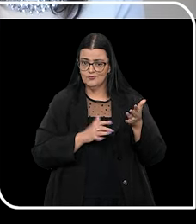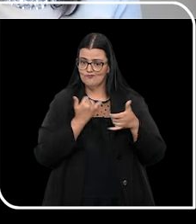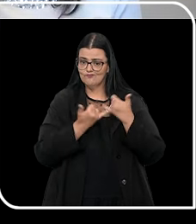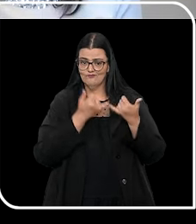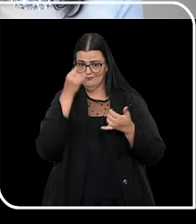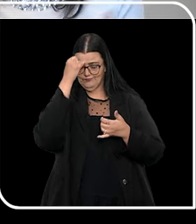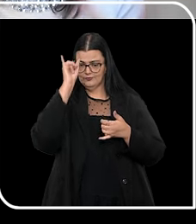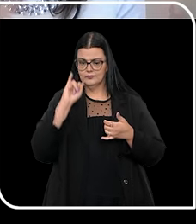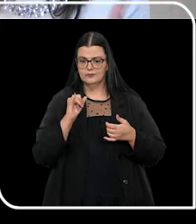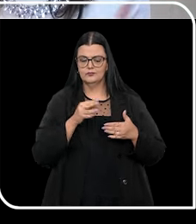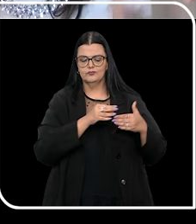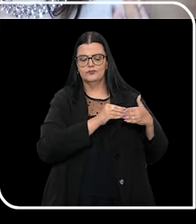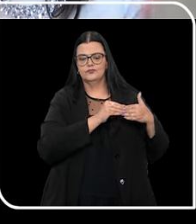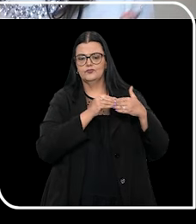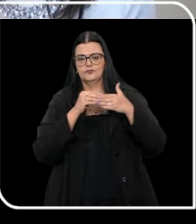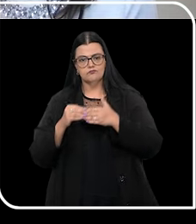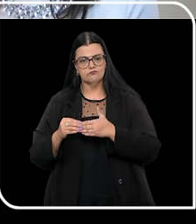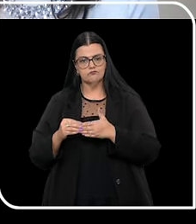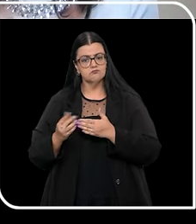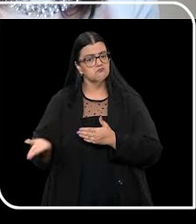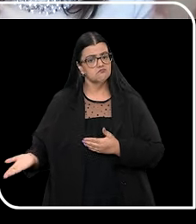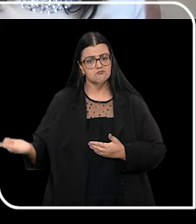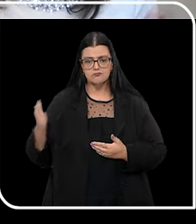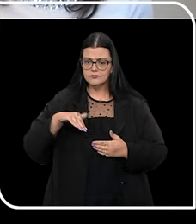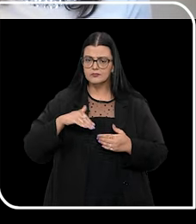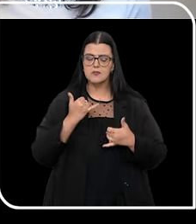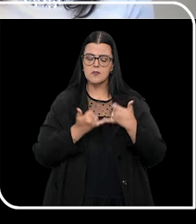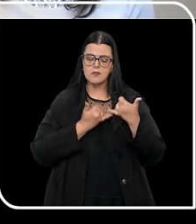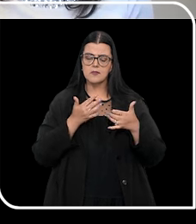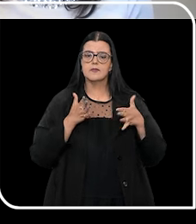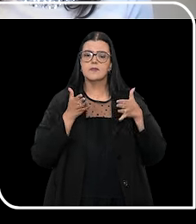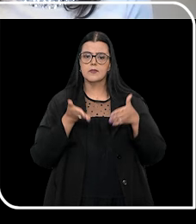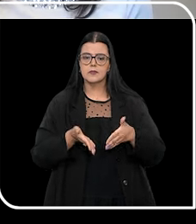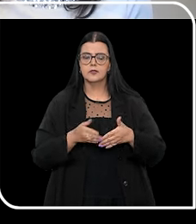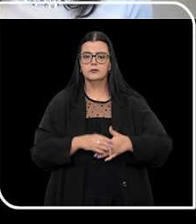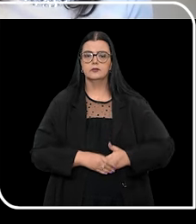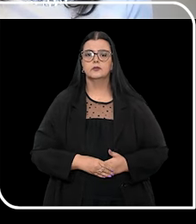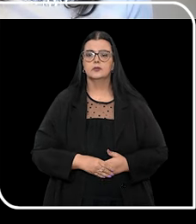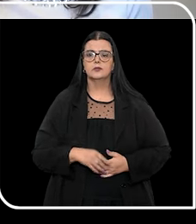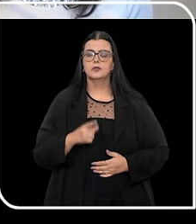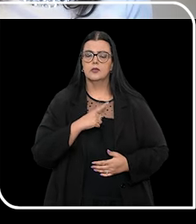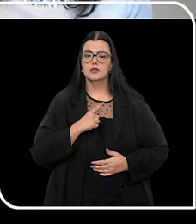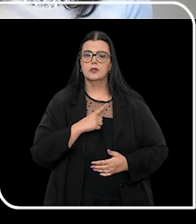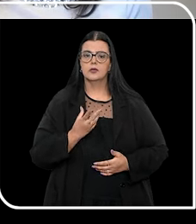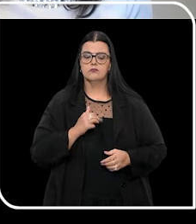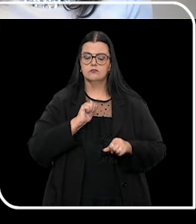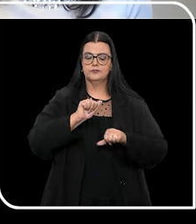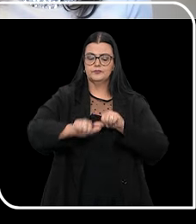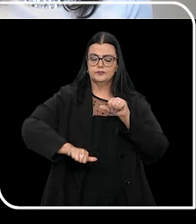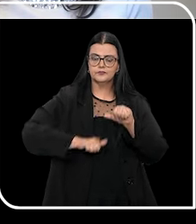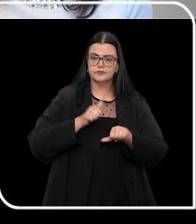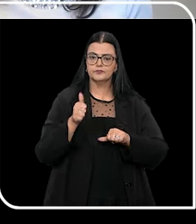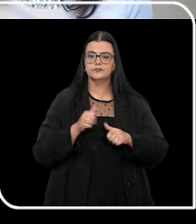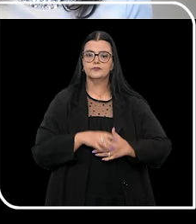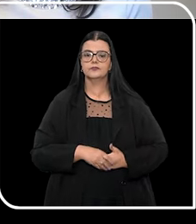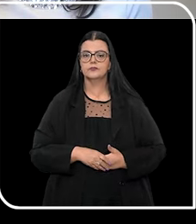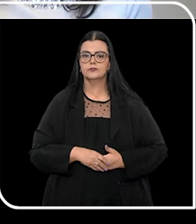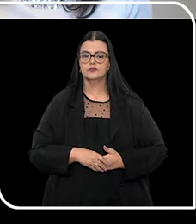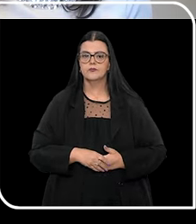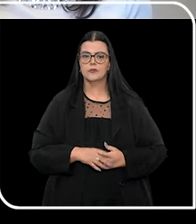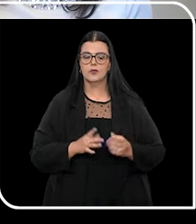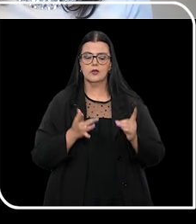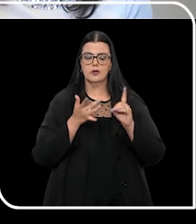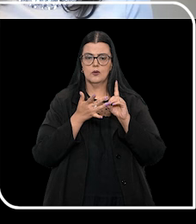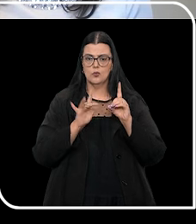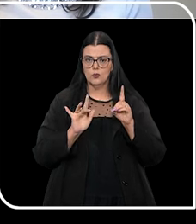escrito né E aí as os os colegas levam ela e ela participa do jeito dela então a a gente quebrar o